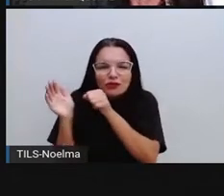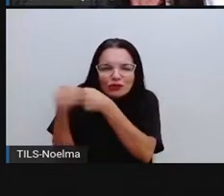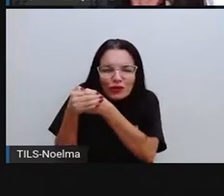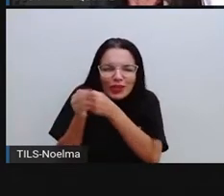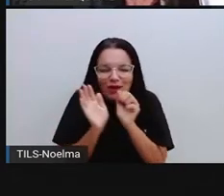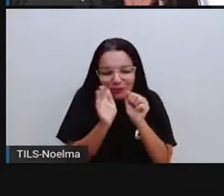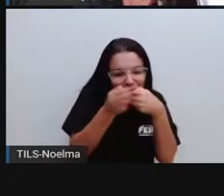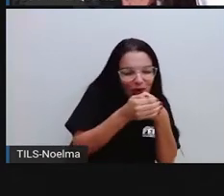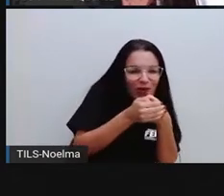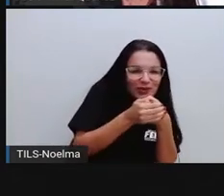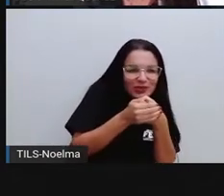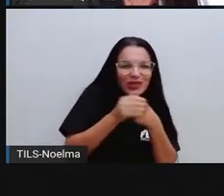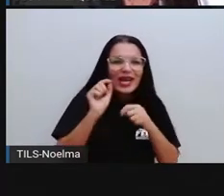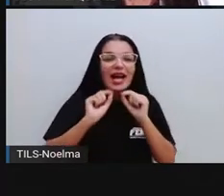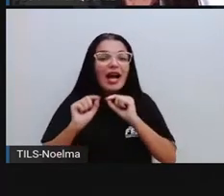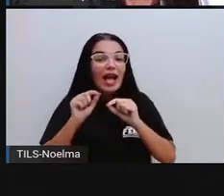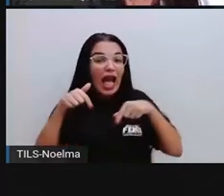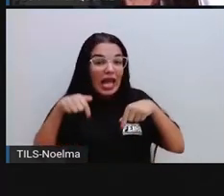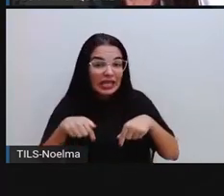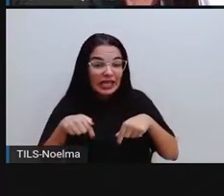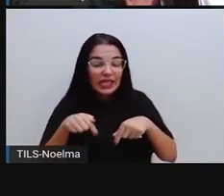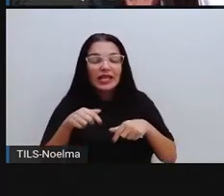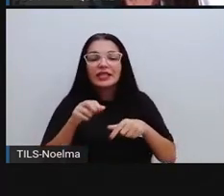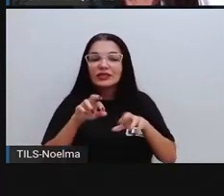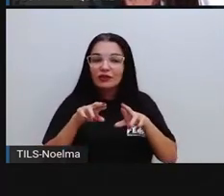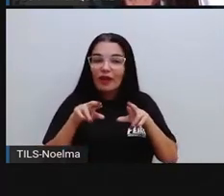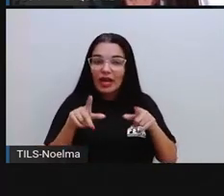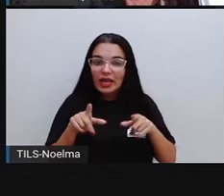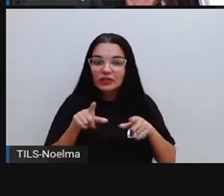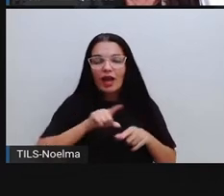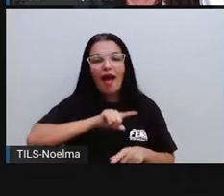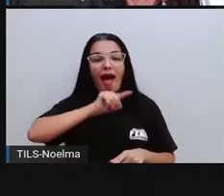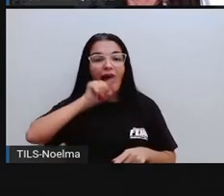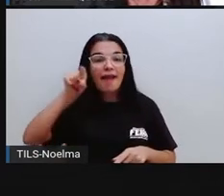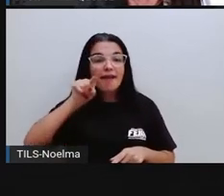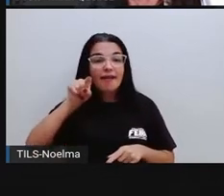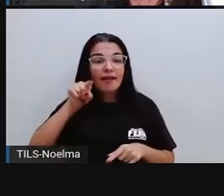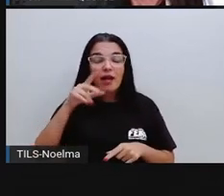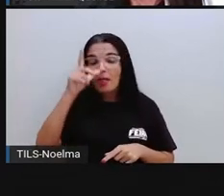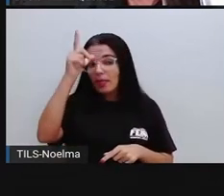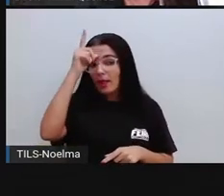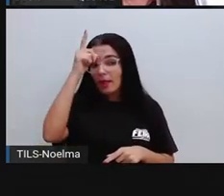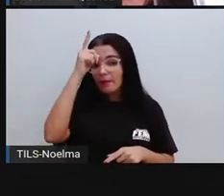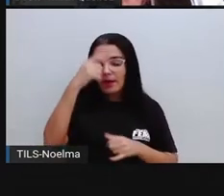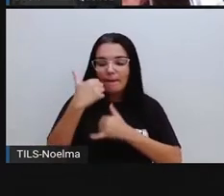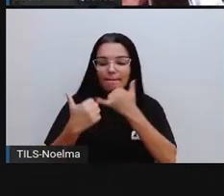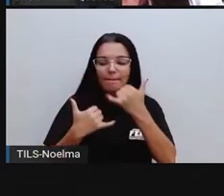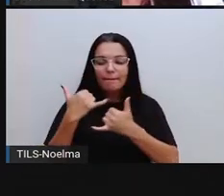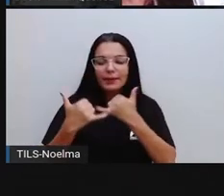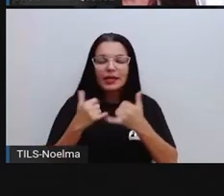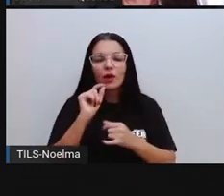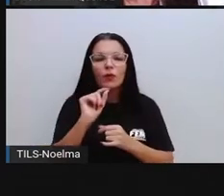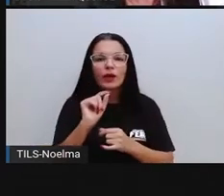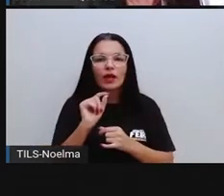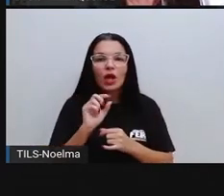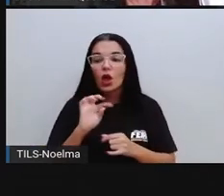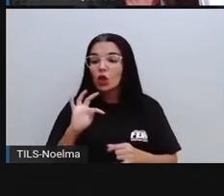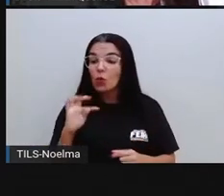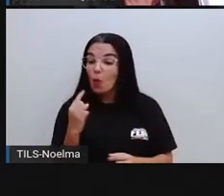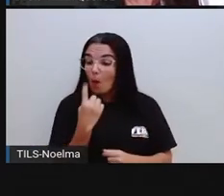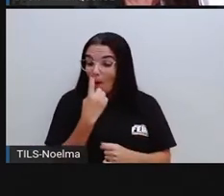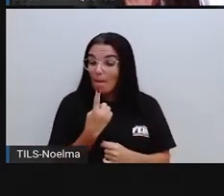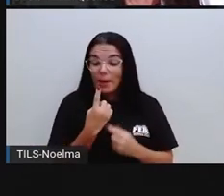avesso. Neste jogo, apenas uma criança se esconde, todas as outras crianças elas vão procurar